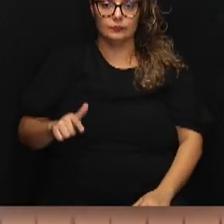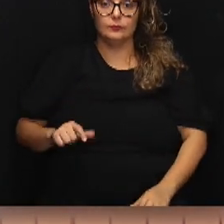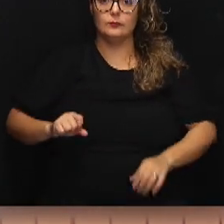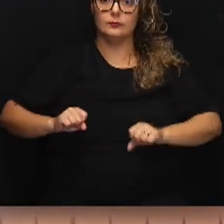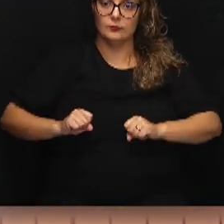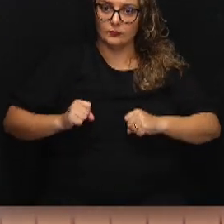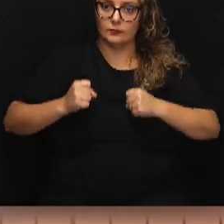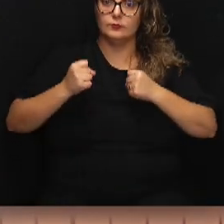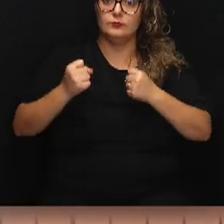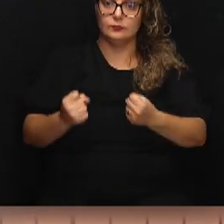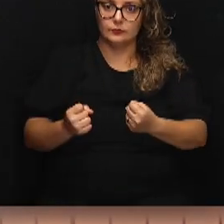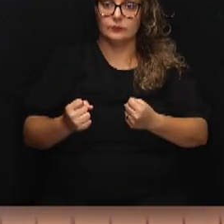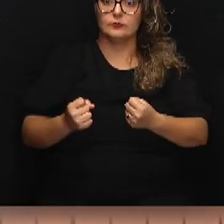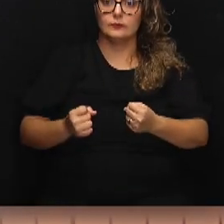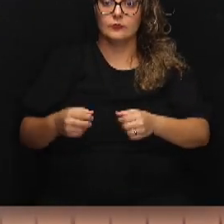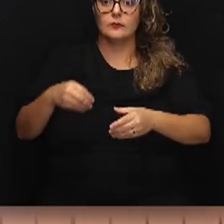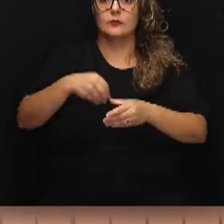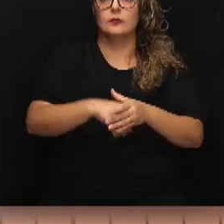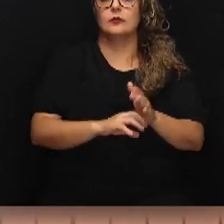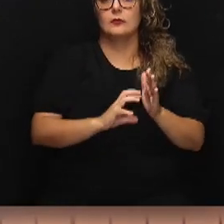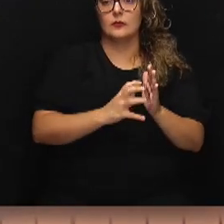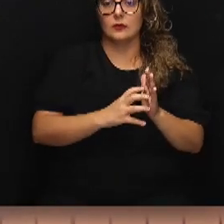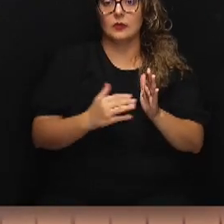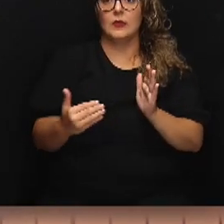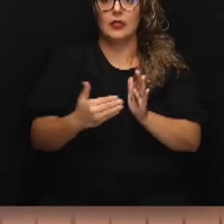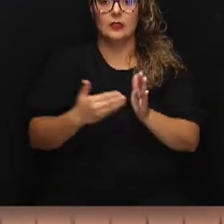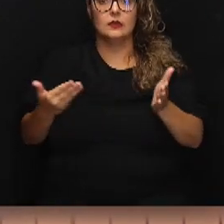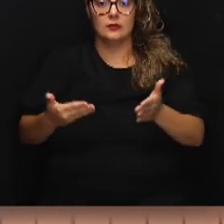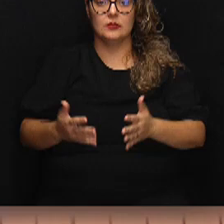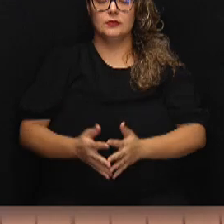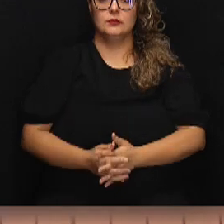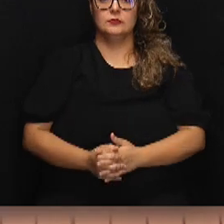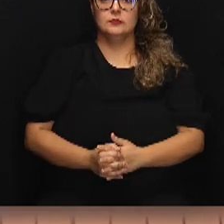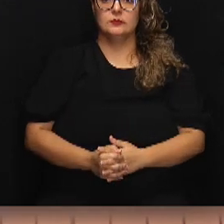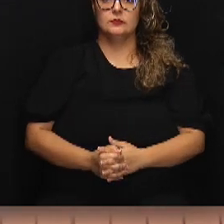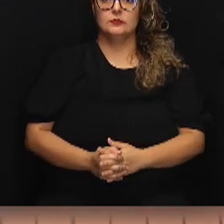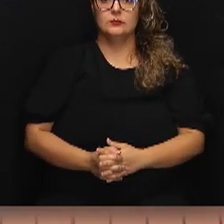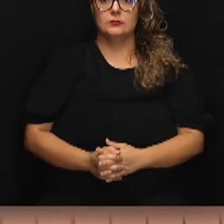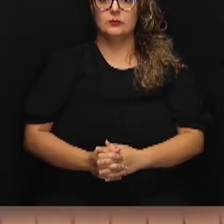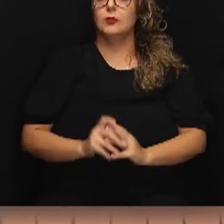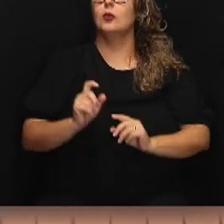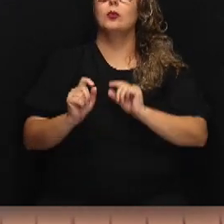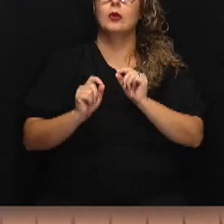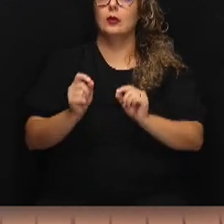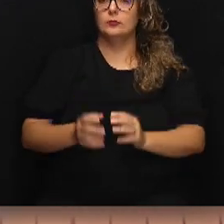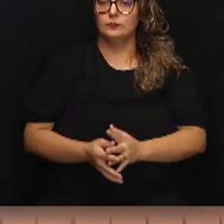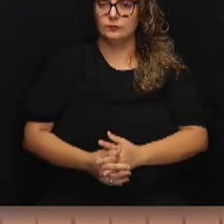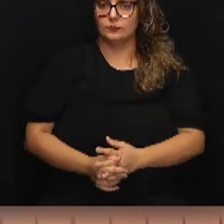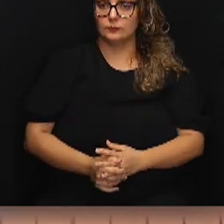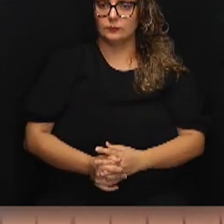batalha e no partido até hoje? O quê?